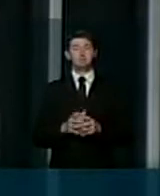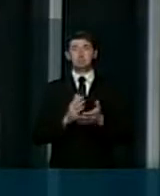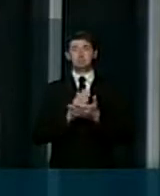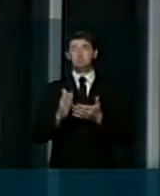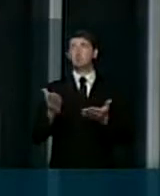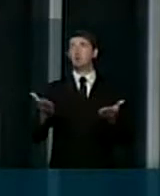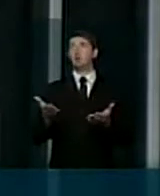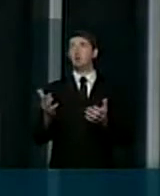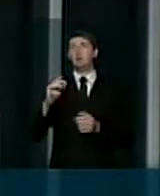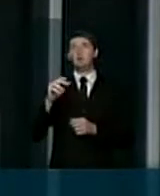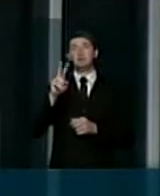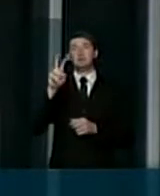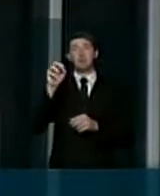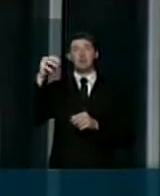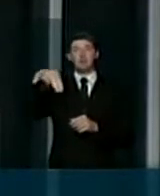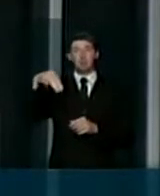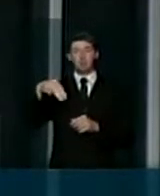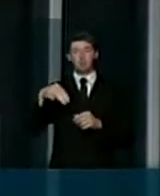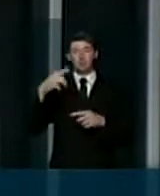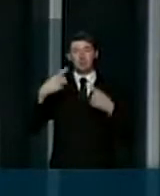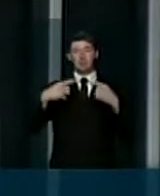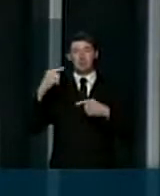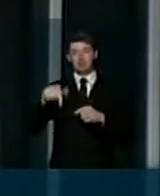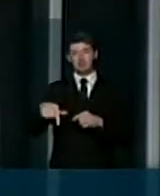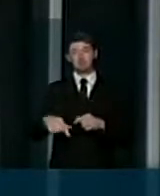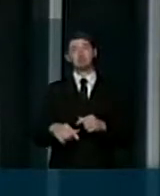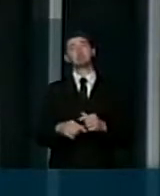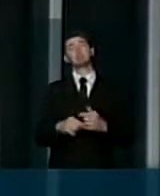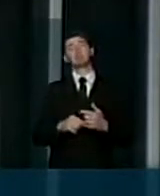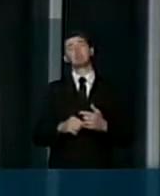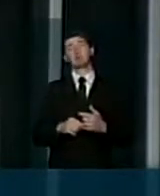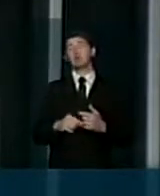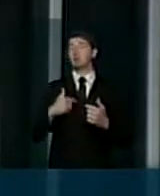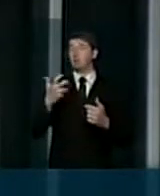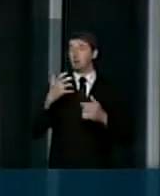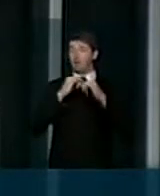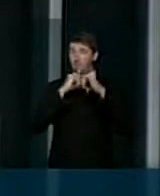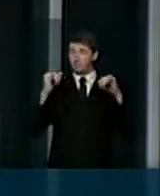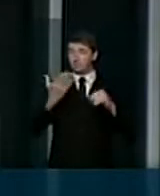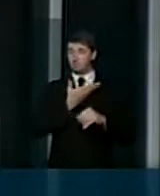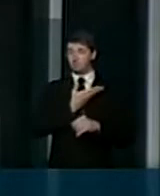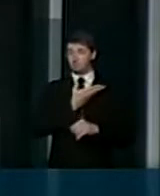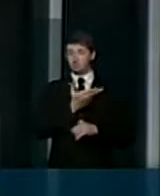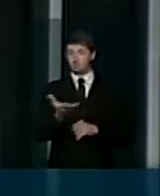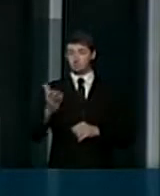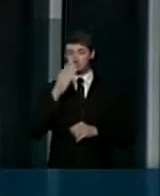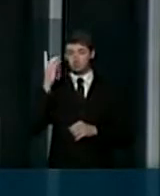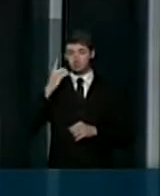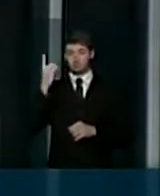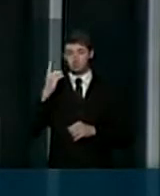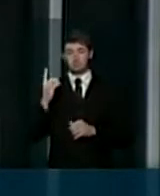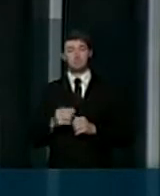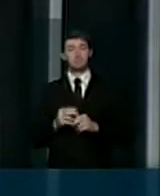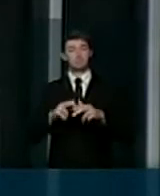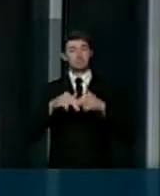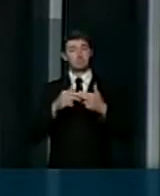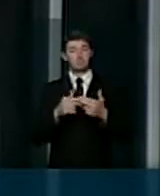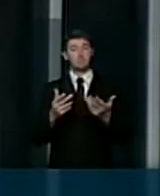aqui nos últimos 50 minutos, para talvez alertar aos companheiros de que a